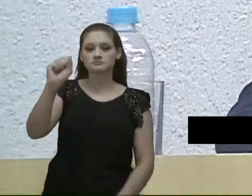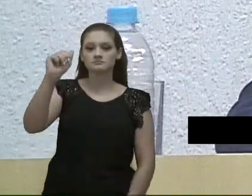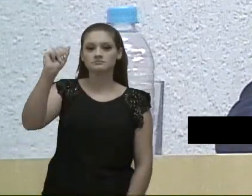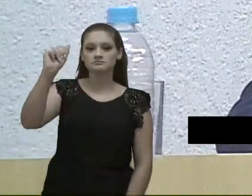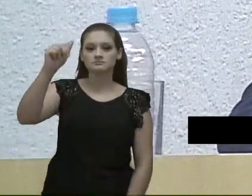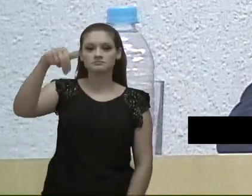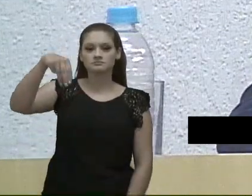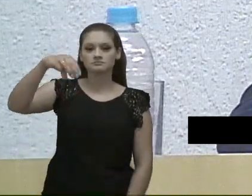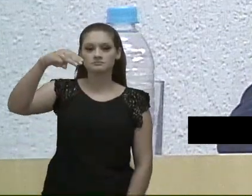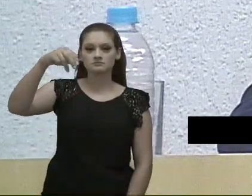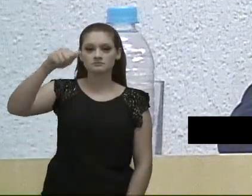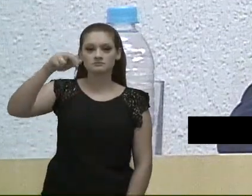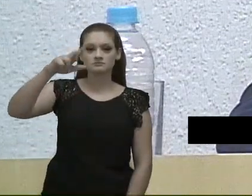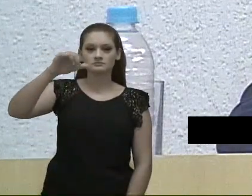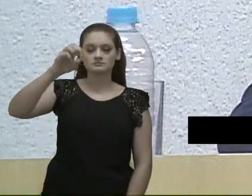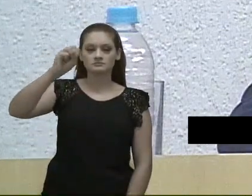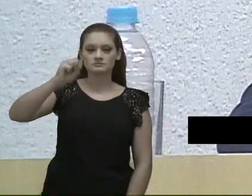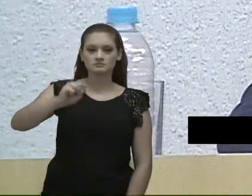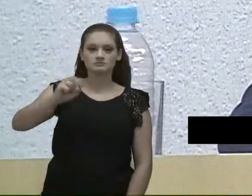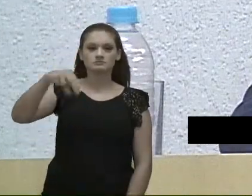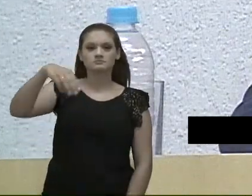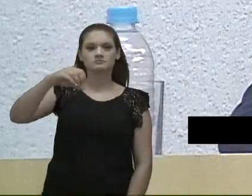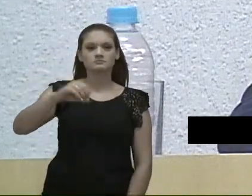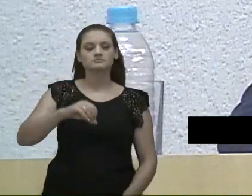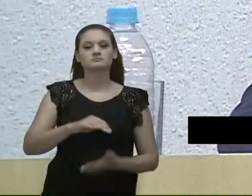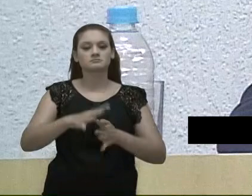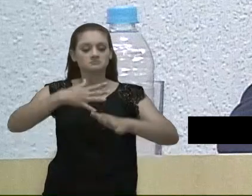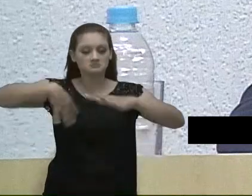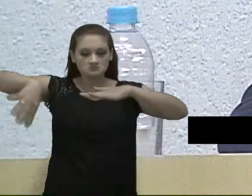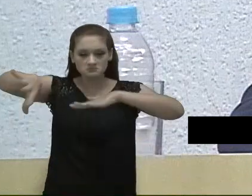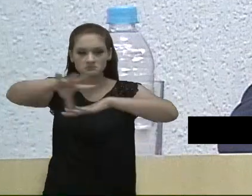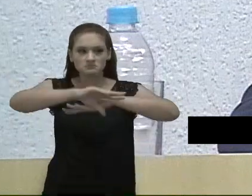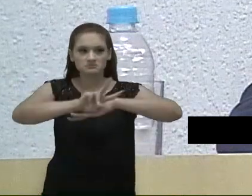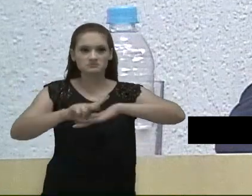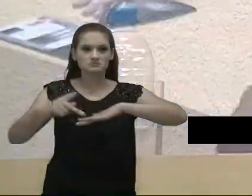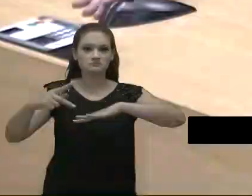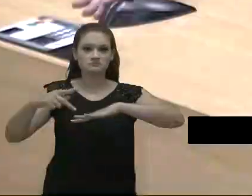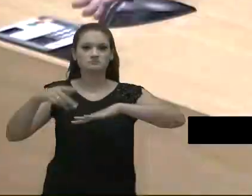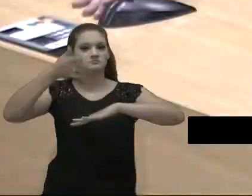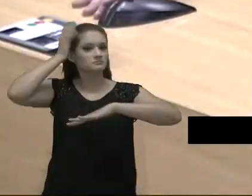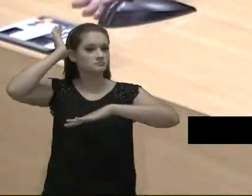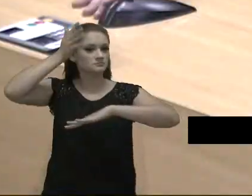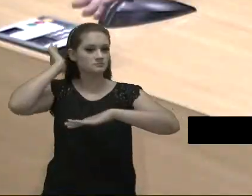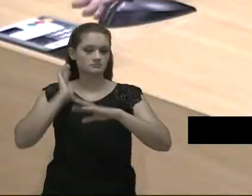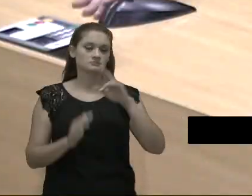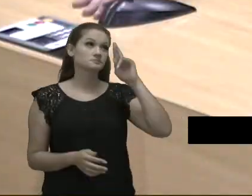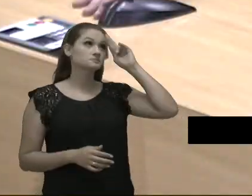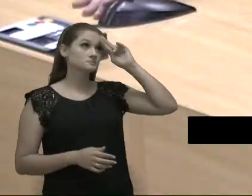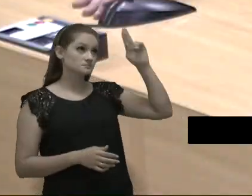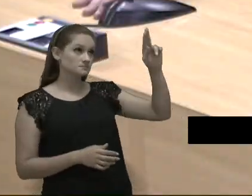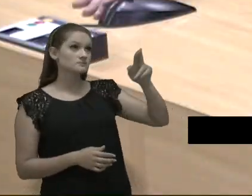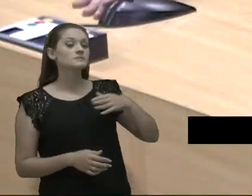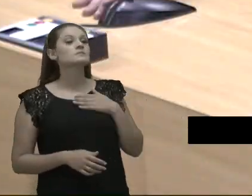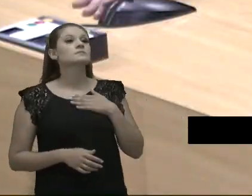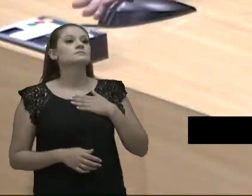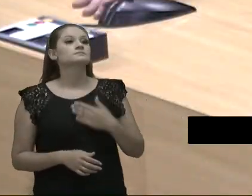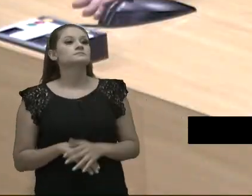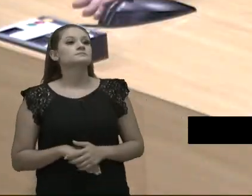toda essa situação? É meio que regional nessa região aqui, né? Ô, senhor presidente, eu...